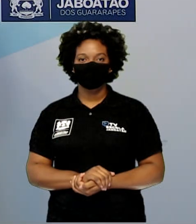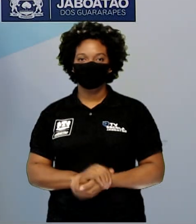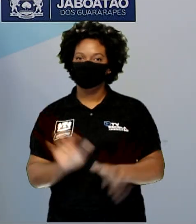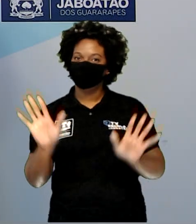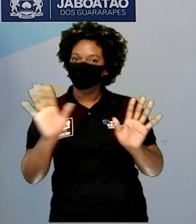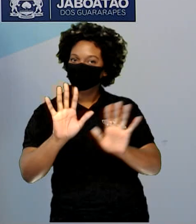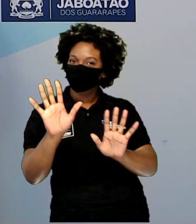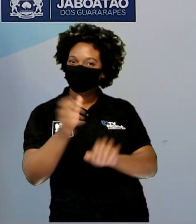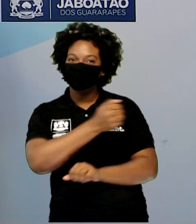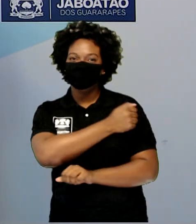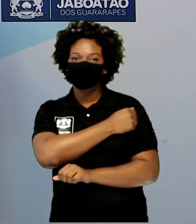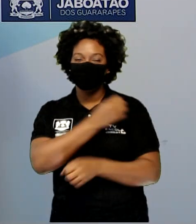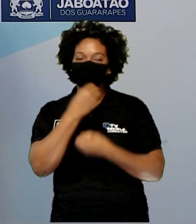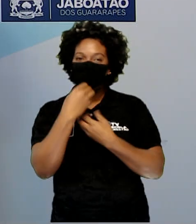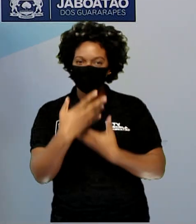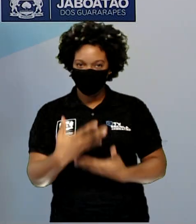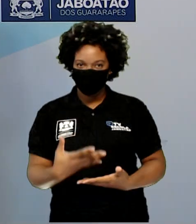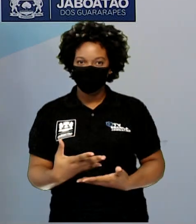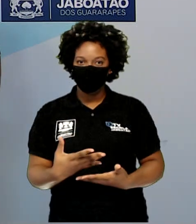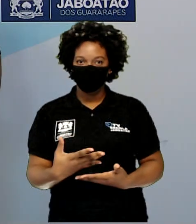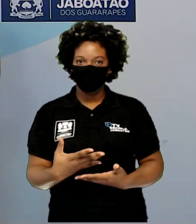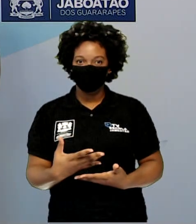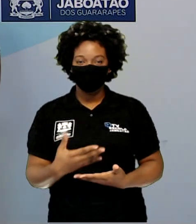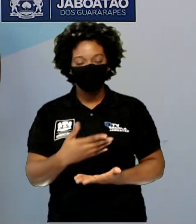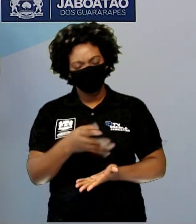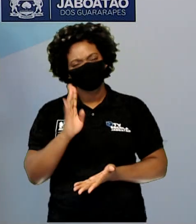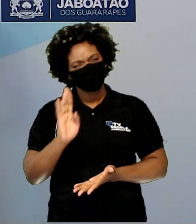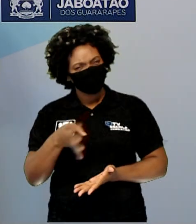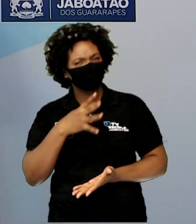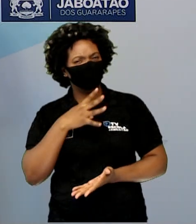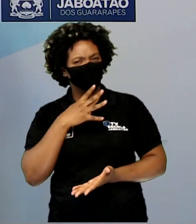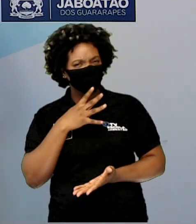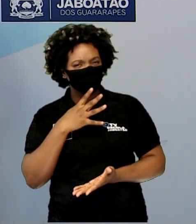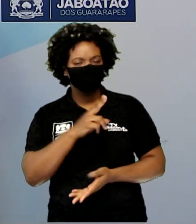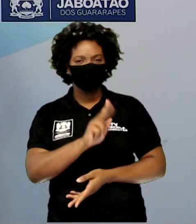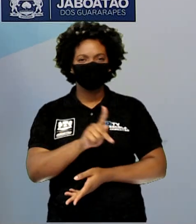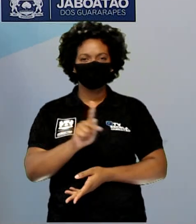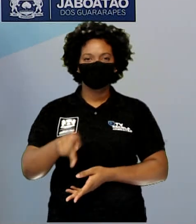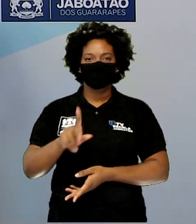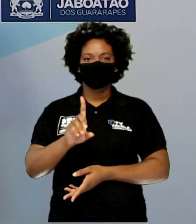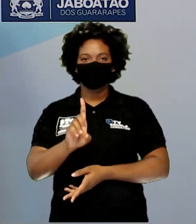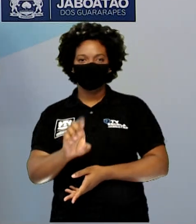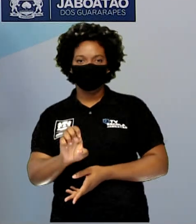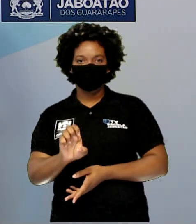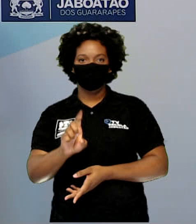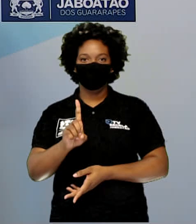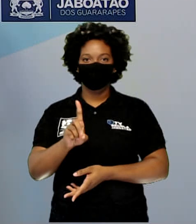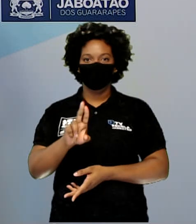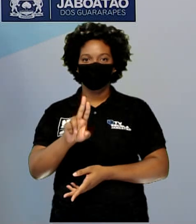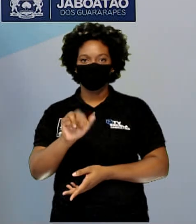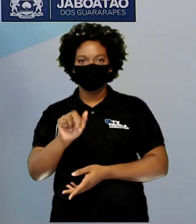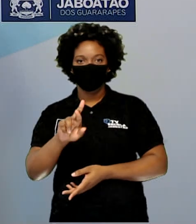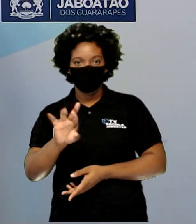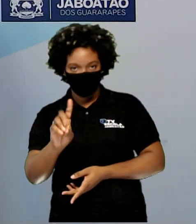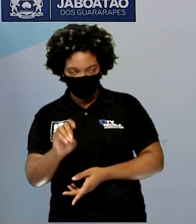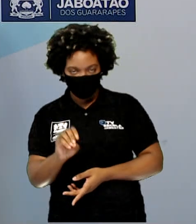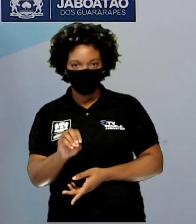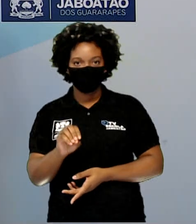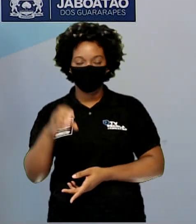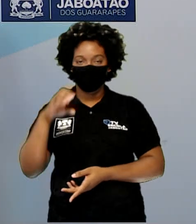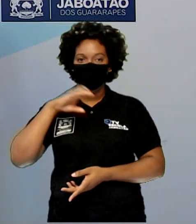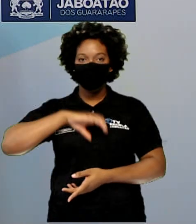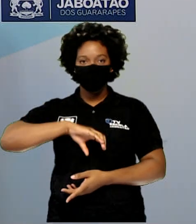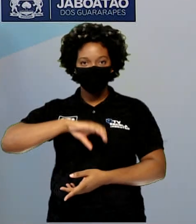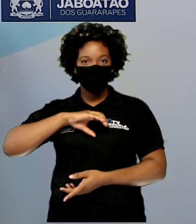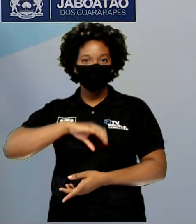Olá, estudantes, tudo bem? Como já me conhecem, eu sou o professor Eduardo Félix, sou professor de língua portuguesa e você que é do